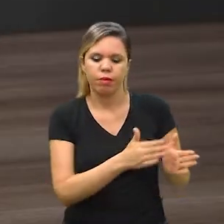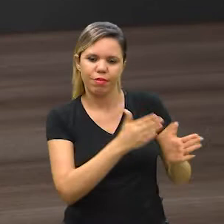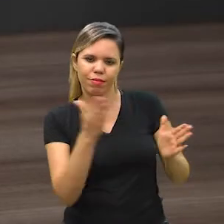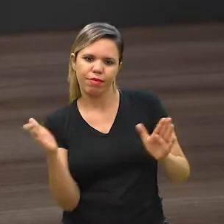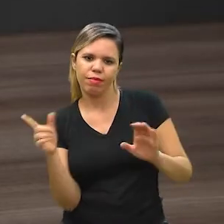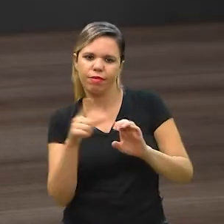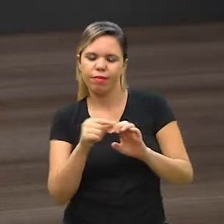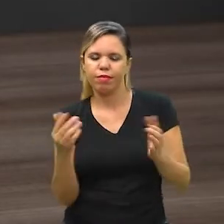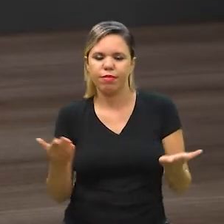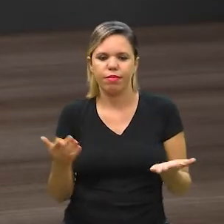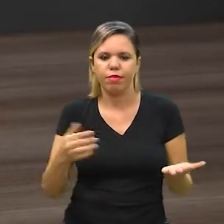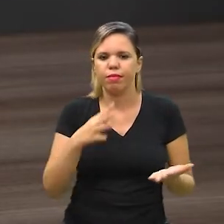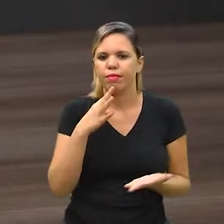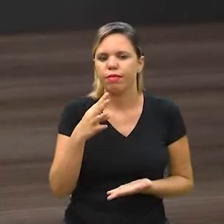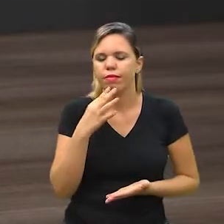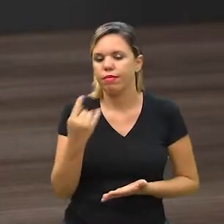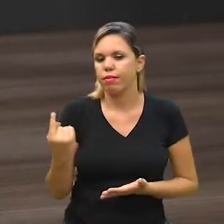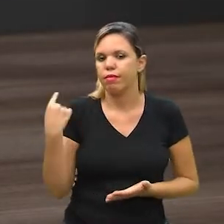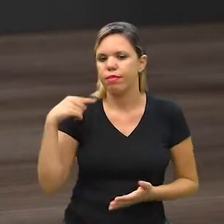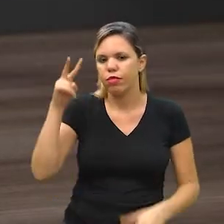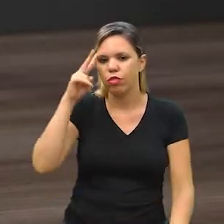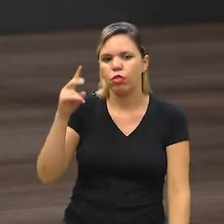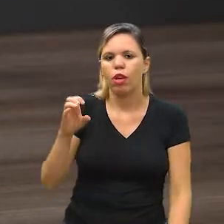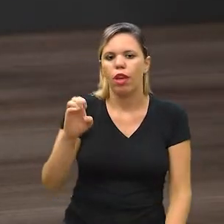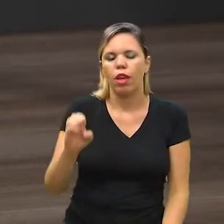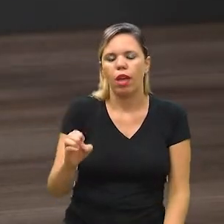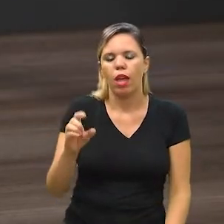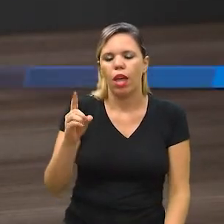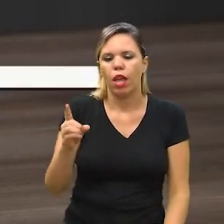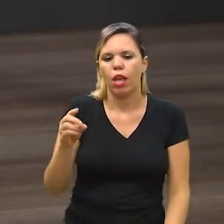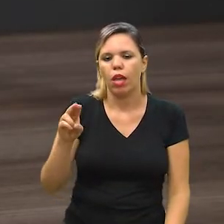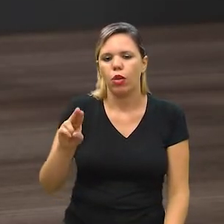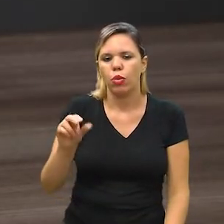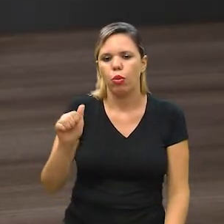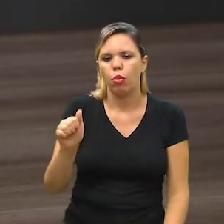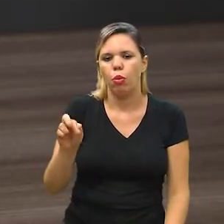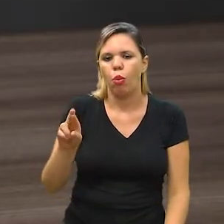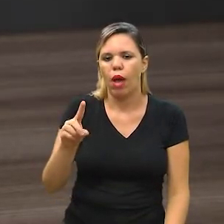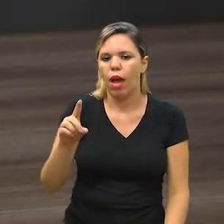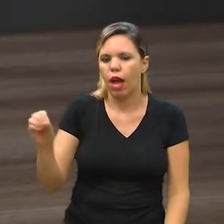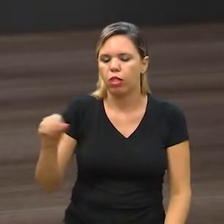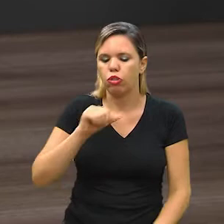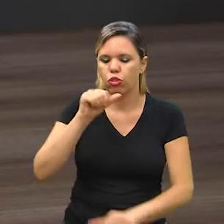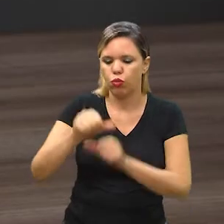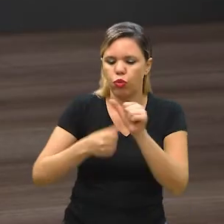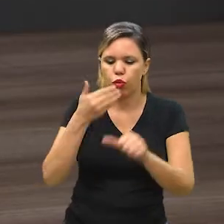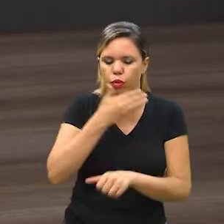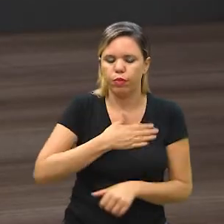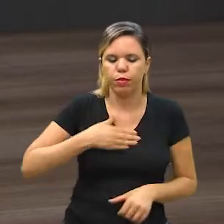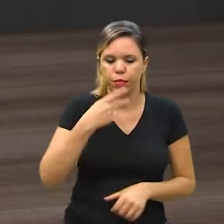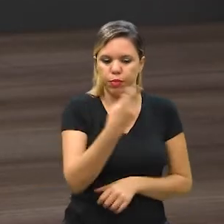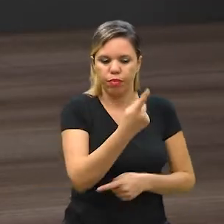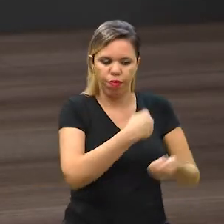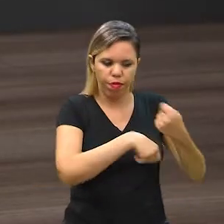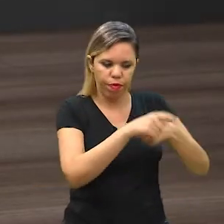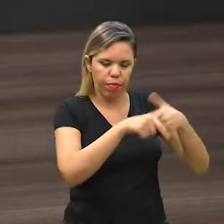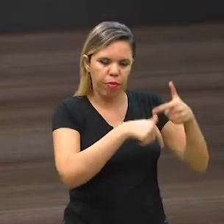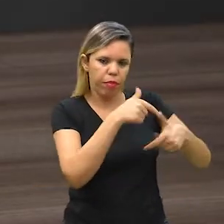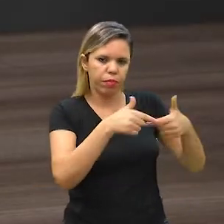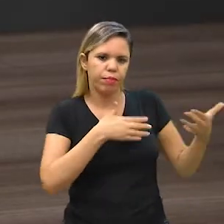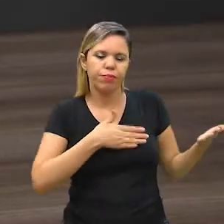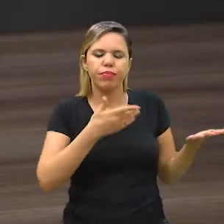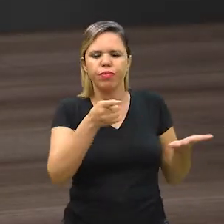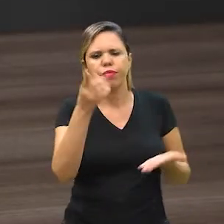Segundo bloco do Ser Empreendedor, e a gente conheceu a história do Eduardo, que transformou a sua sobremesa preferida em